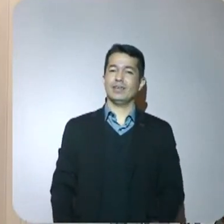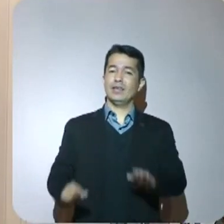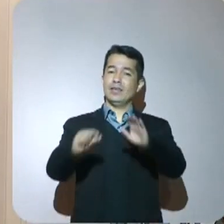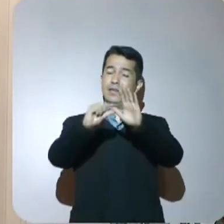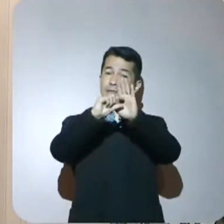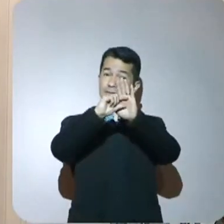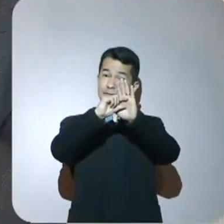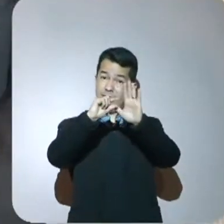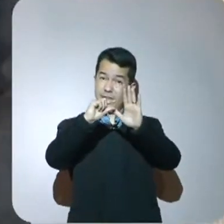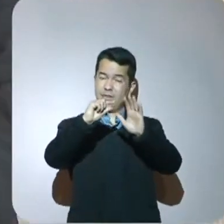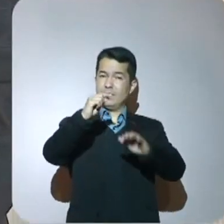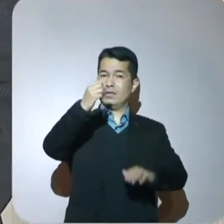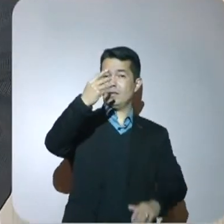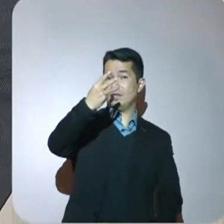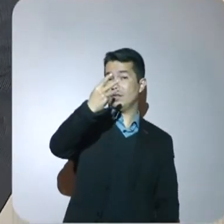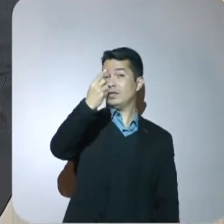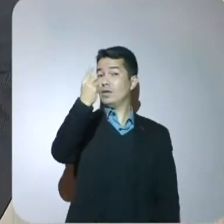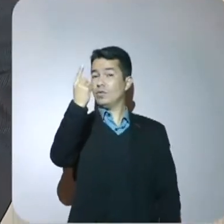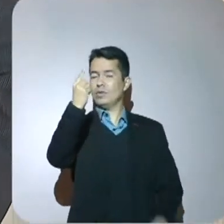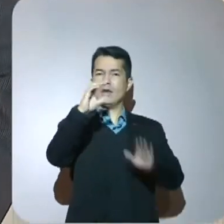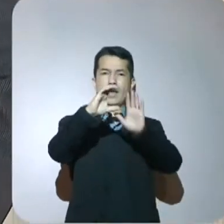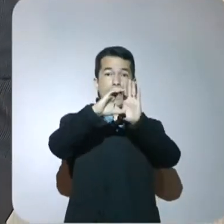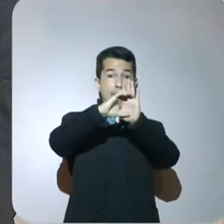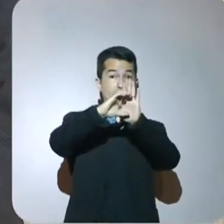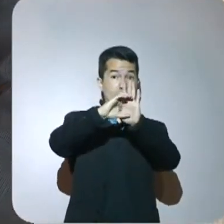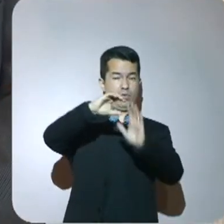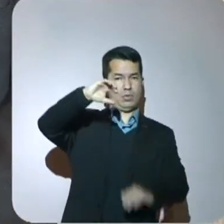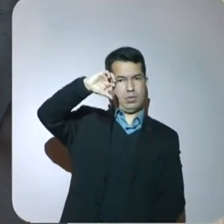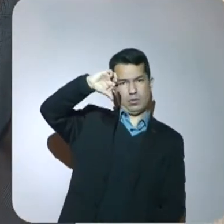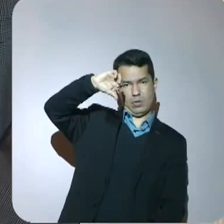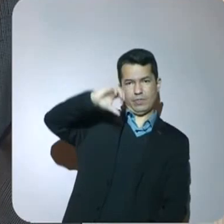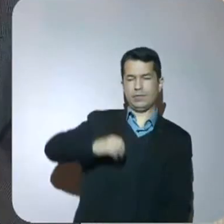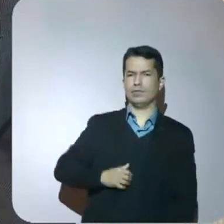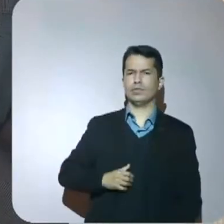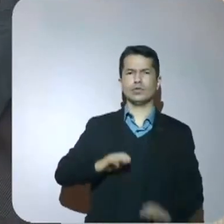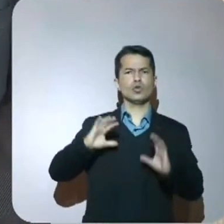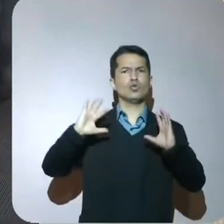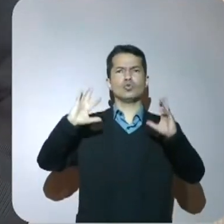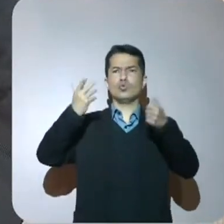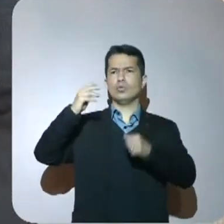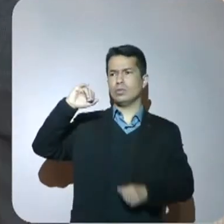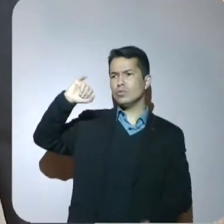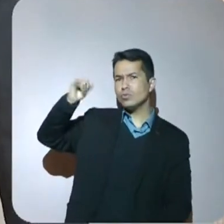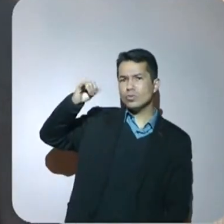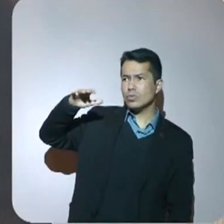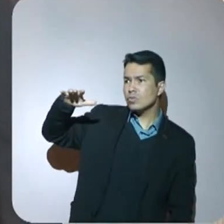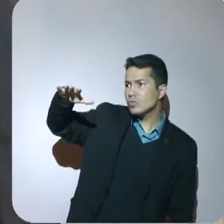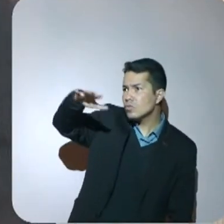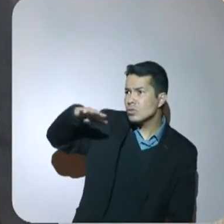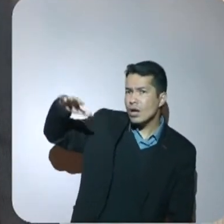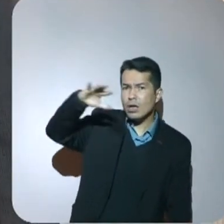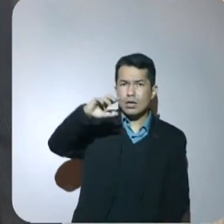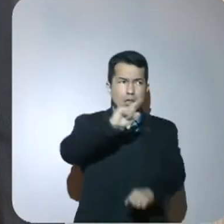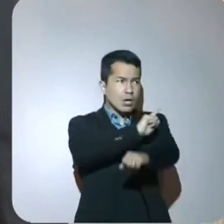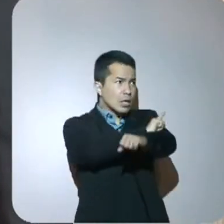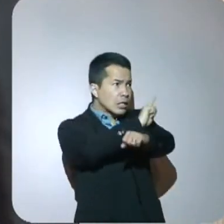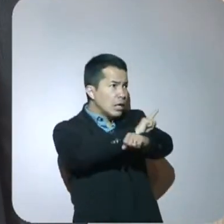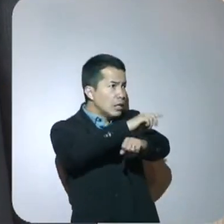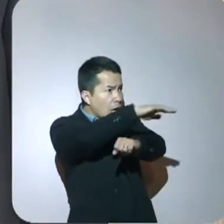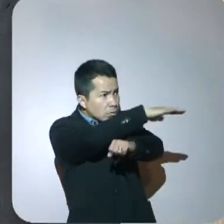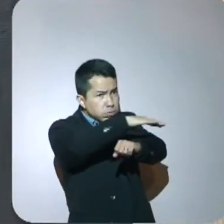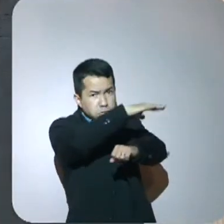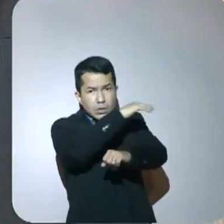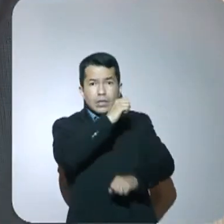do capítulo 9, diz assim, em toda a região da Judéia, Galiléia e Samaria, a igreja estava em